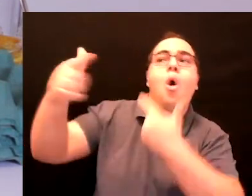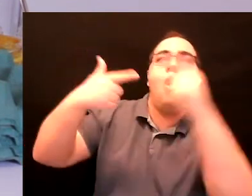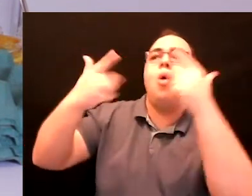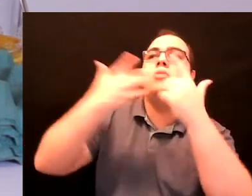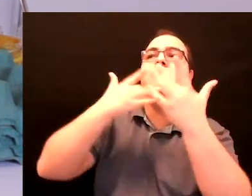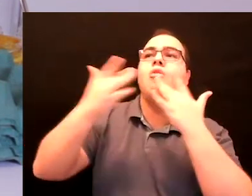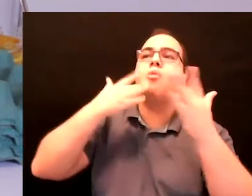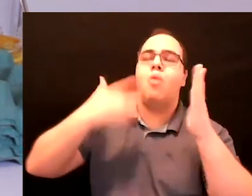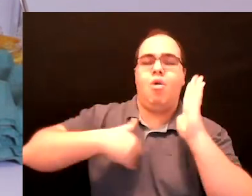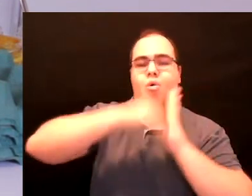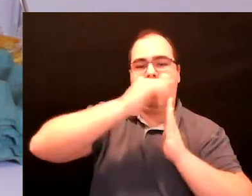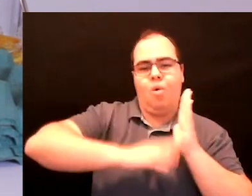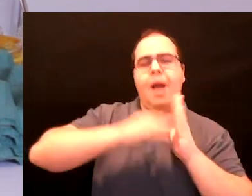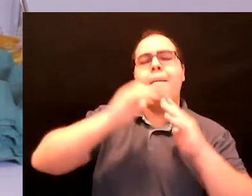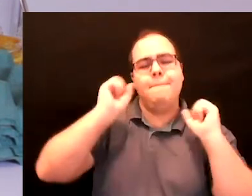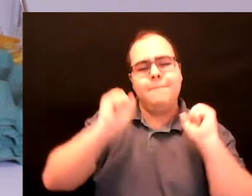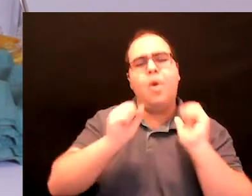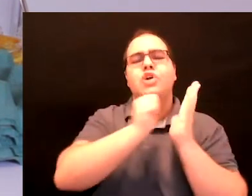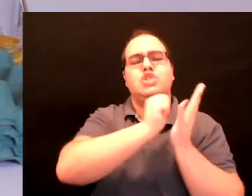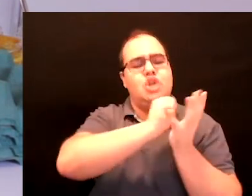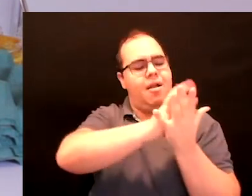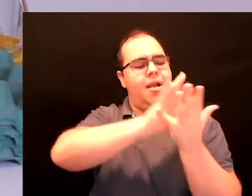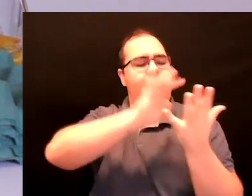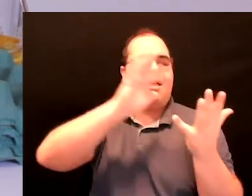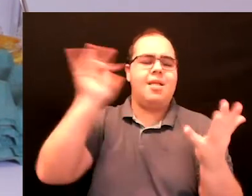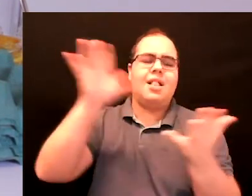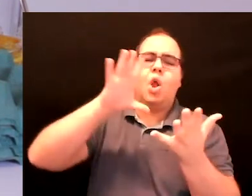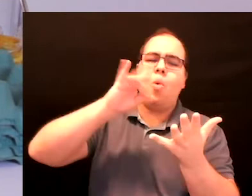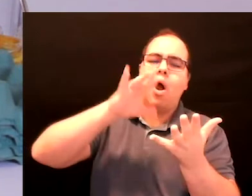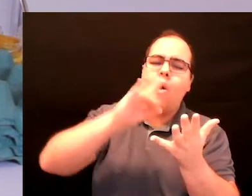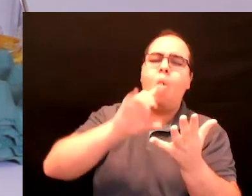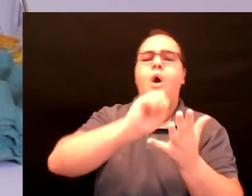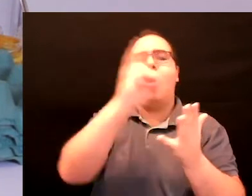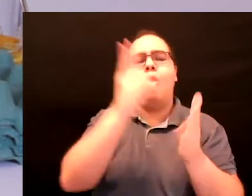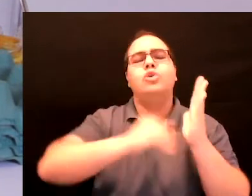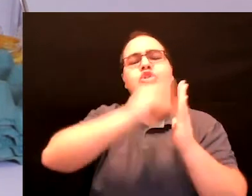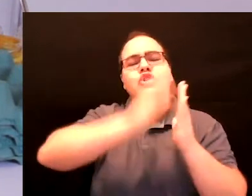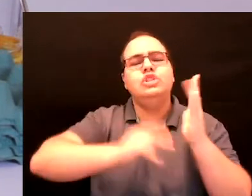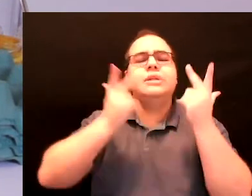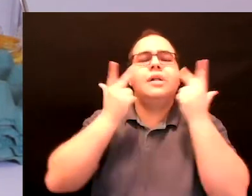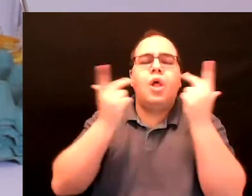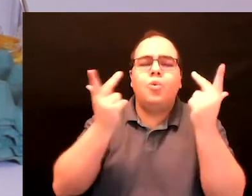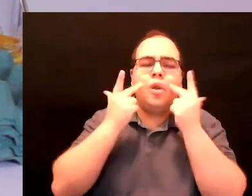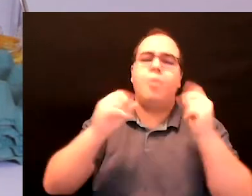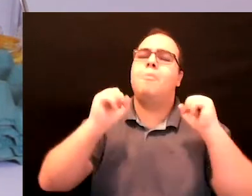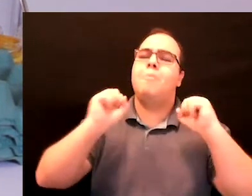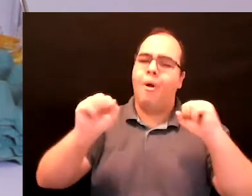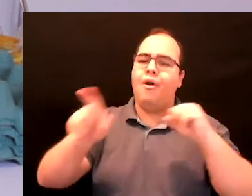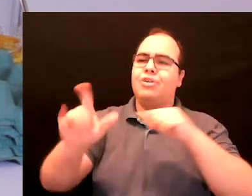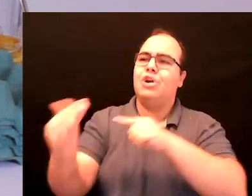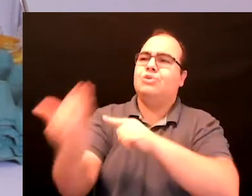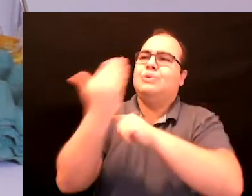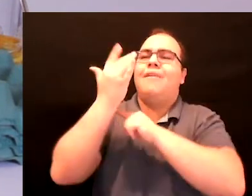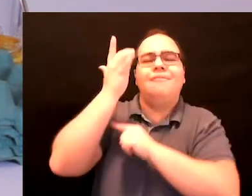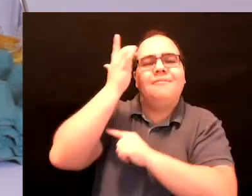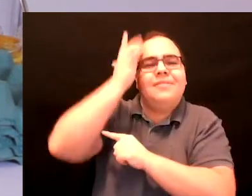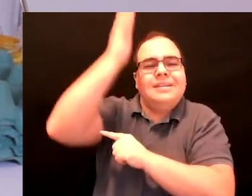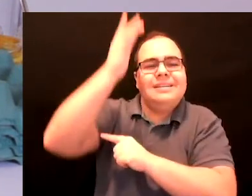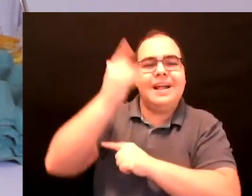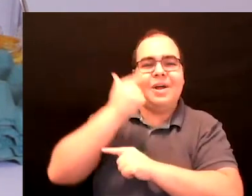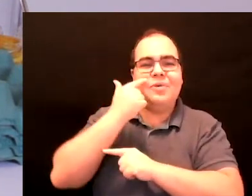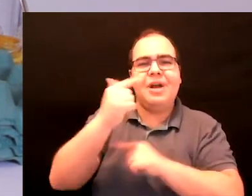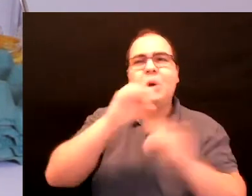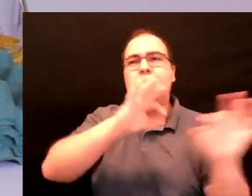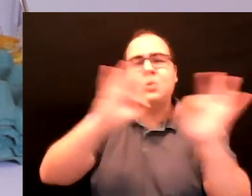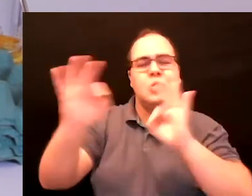vai facilitar qualquer outra cor que eu jogue aqui depois. Então eu vou jogar um glitter, vou colar um glitter com a cola, vou passar uma tinta natural. Isso vai